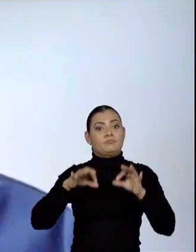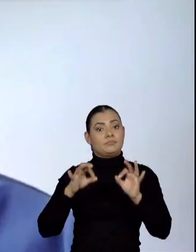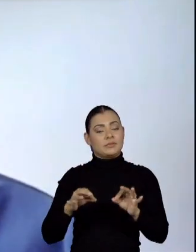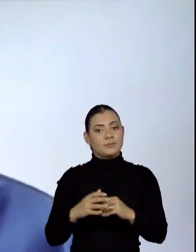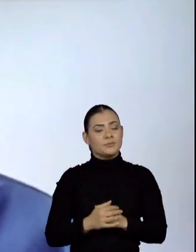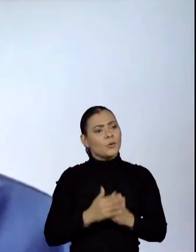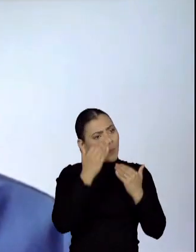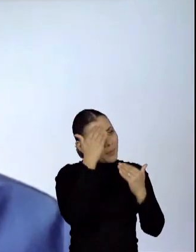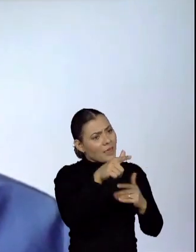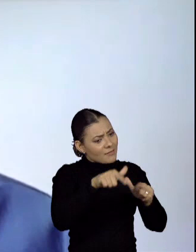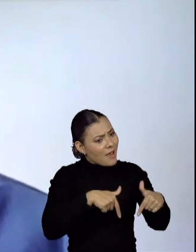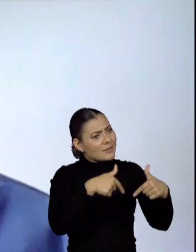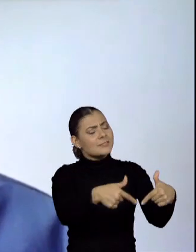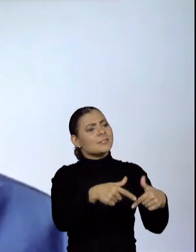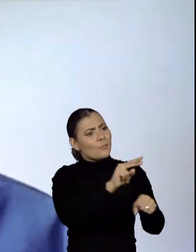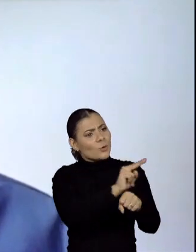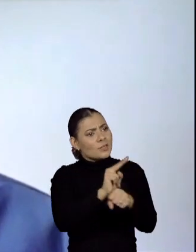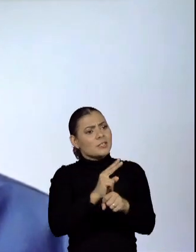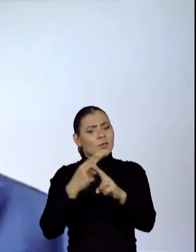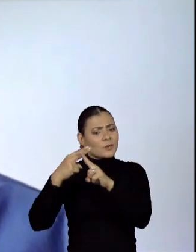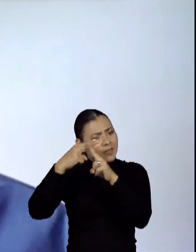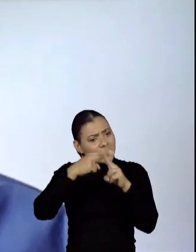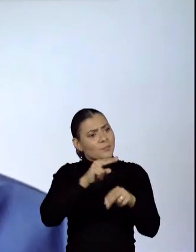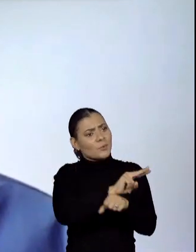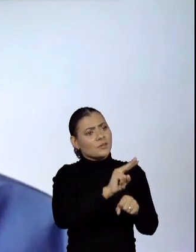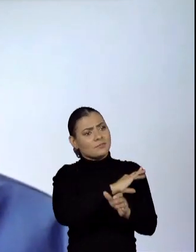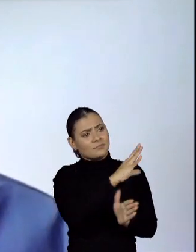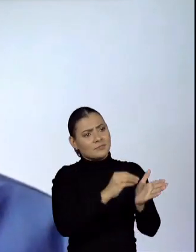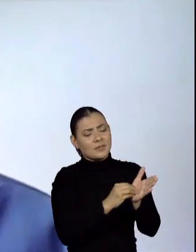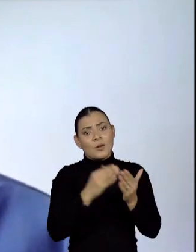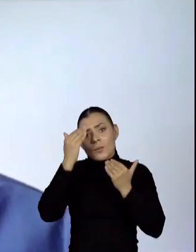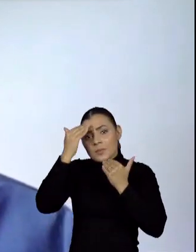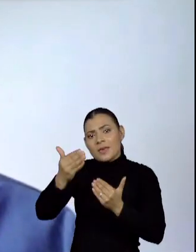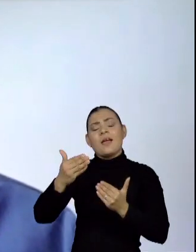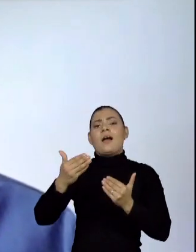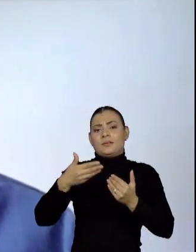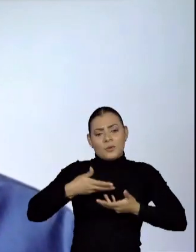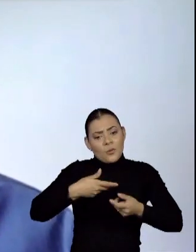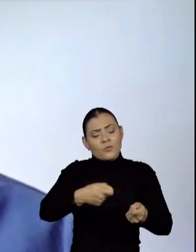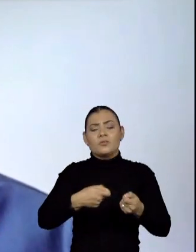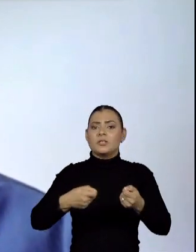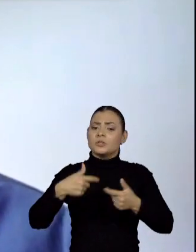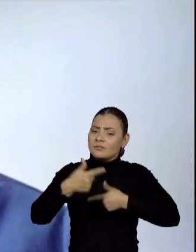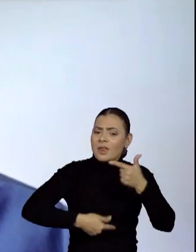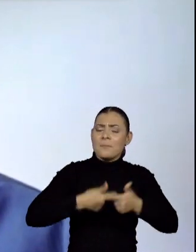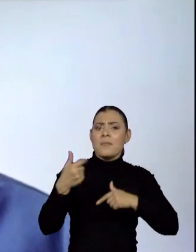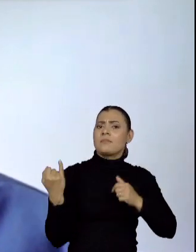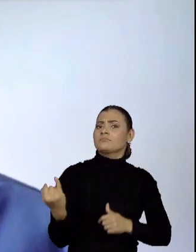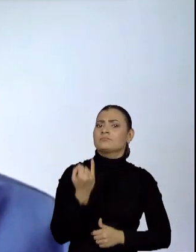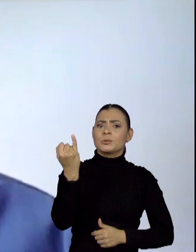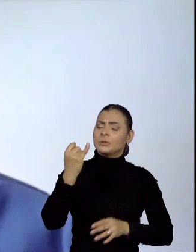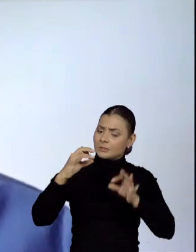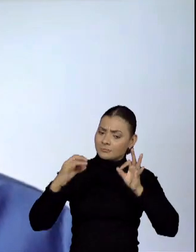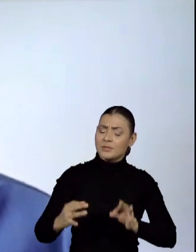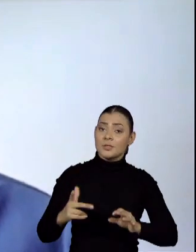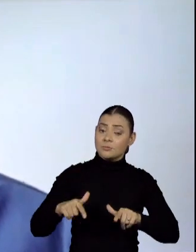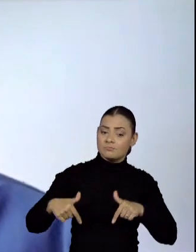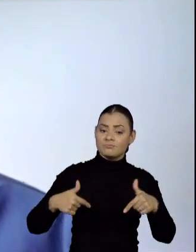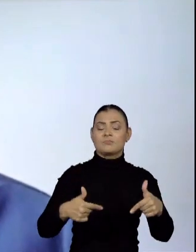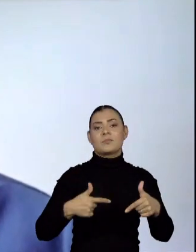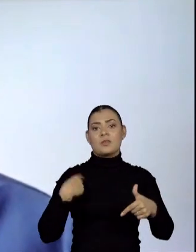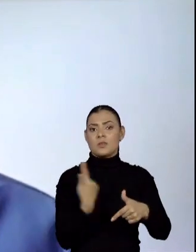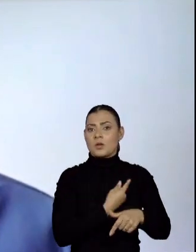Eu agradeço muito o convite, né? O trabalho é muito importante. Uma das medidas que nós temos para lutar